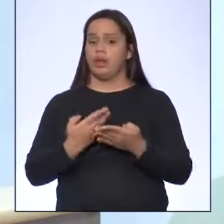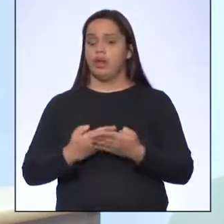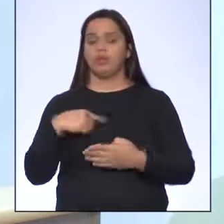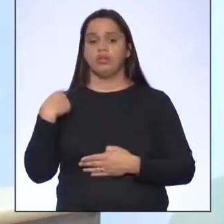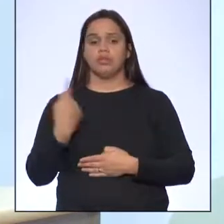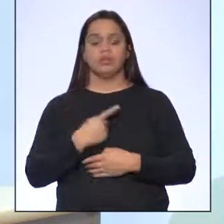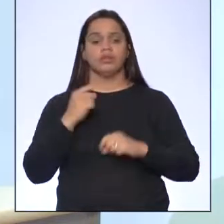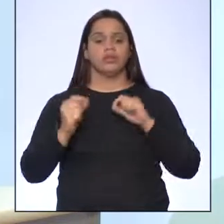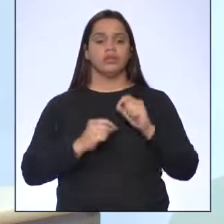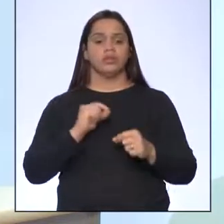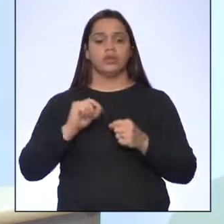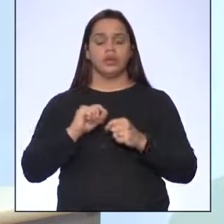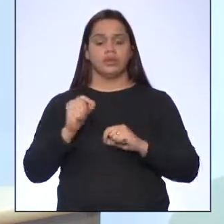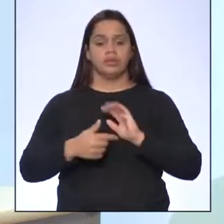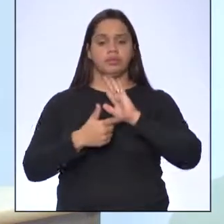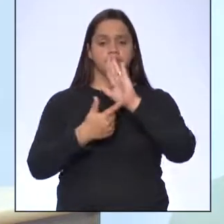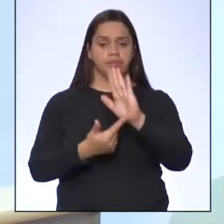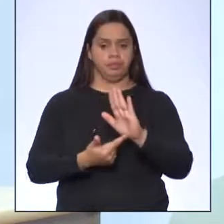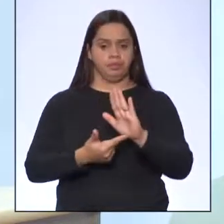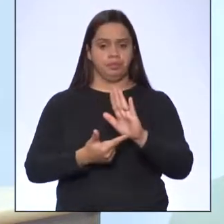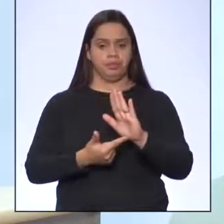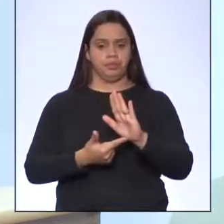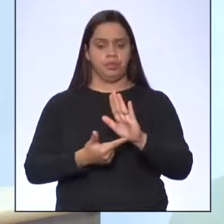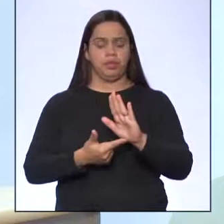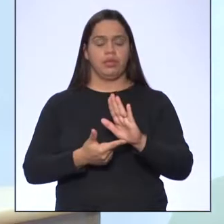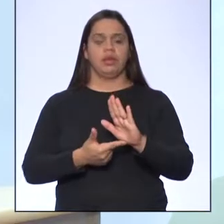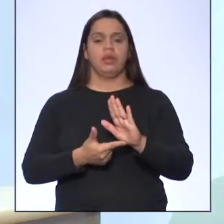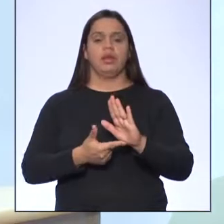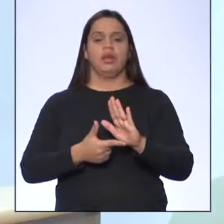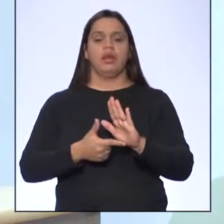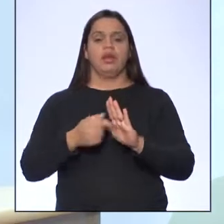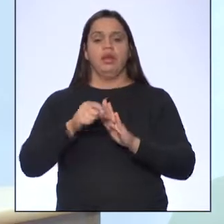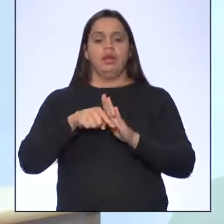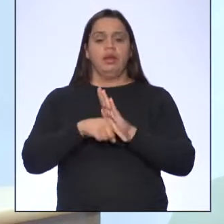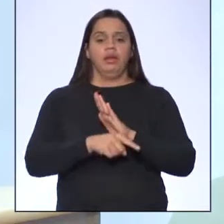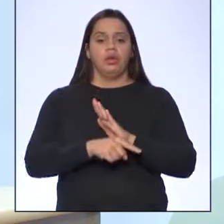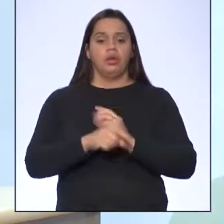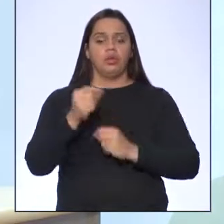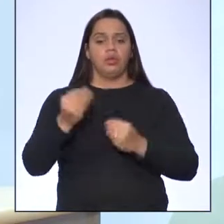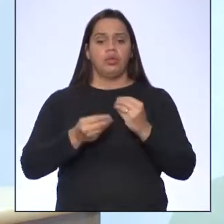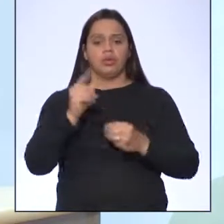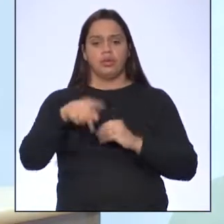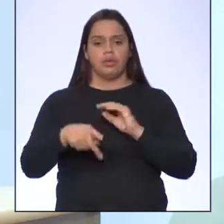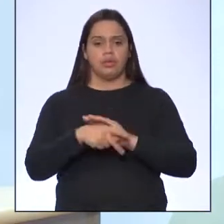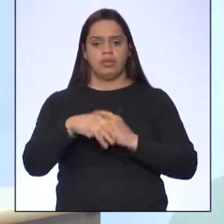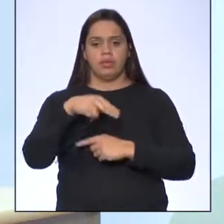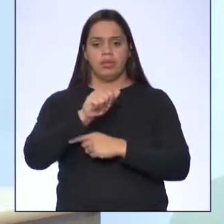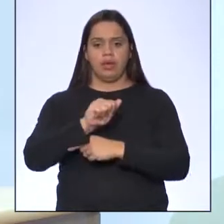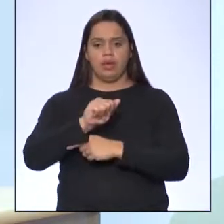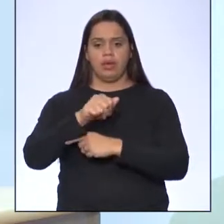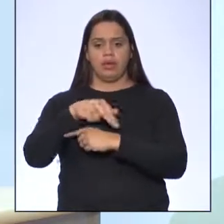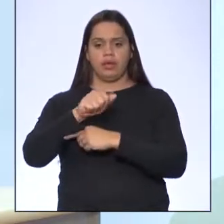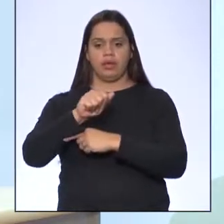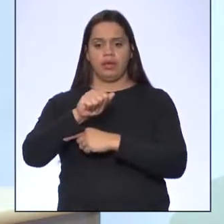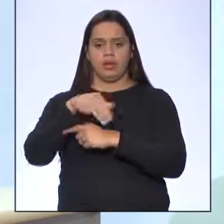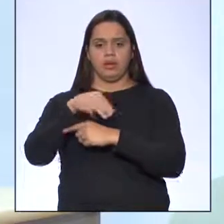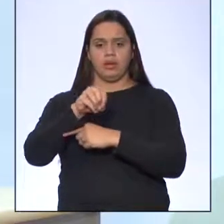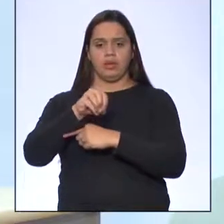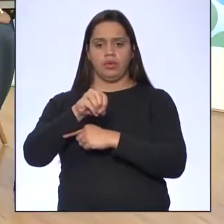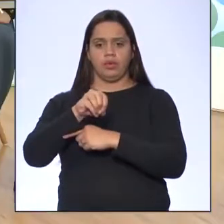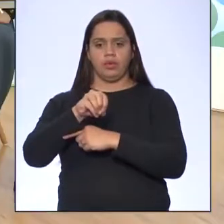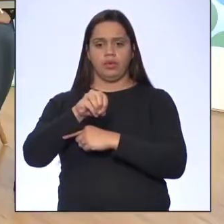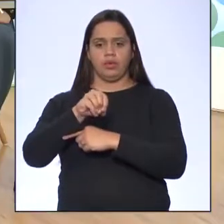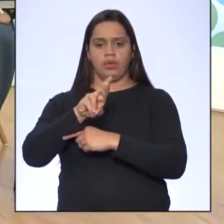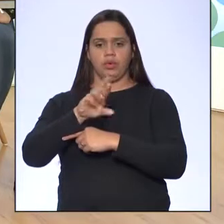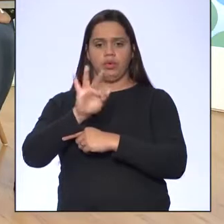nós trouxemos, né, para vocês um pouco mais da questão das anamorfoses geográficas. Vocês já